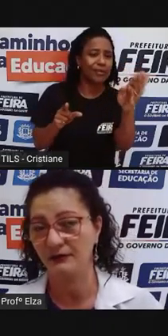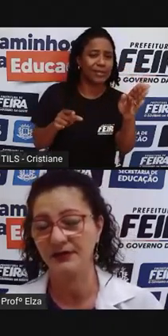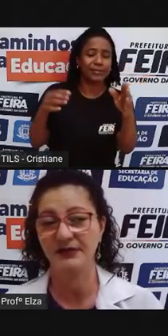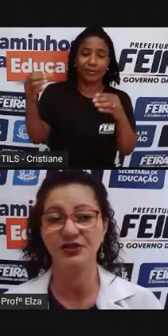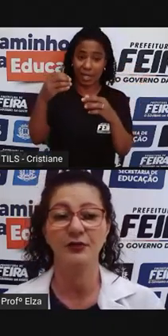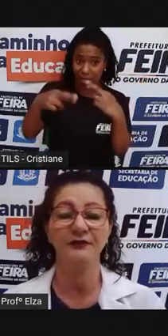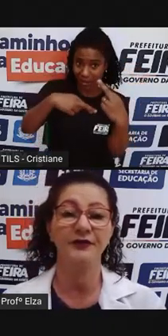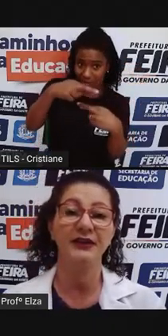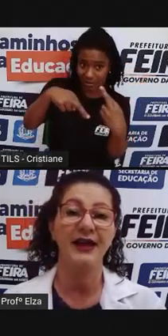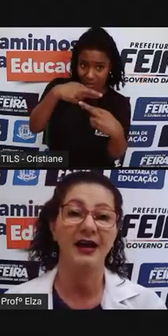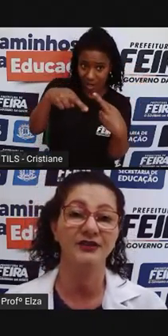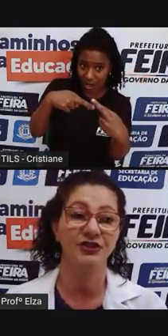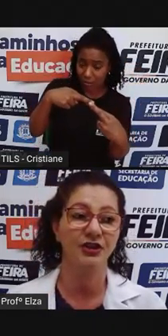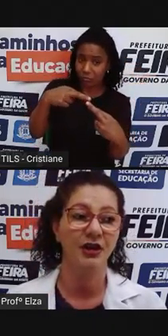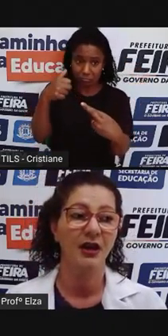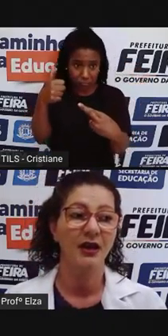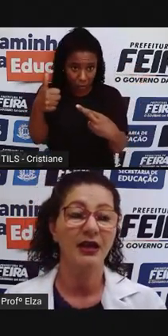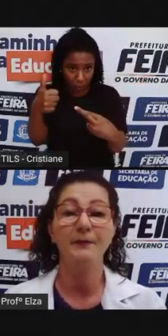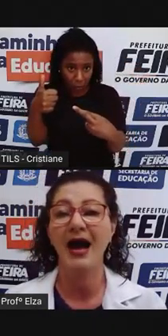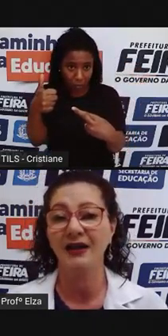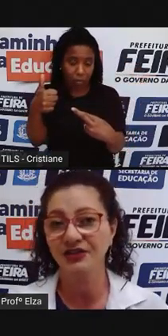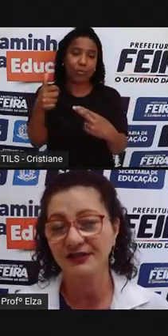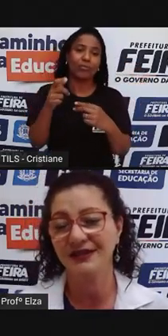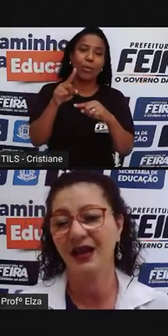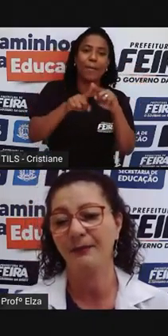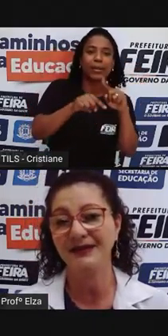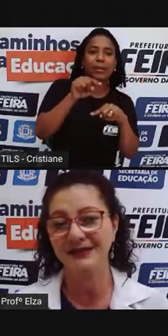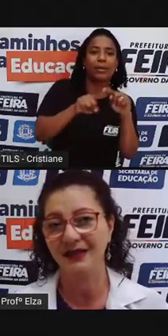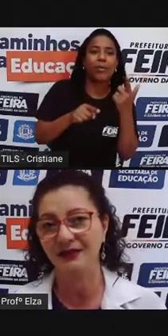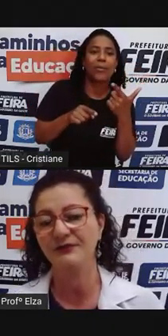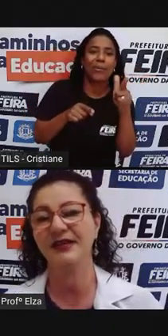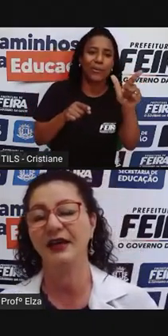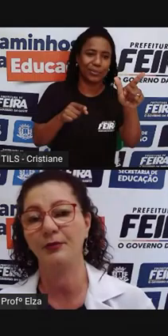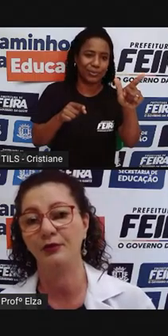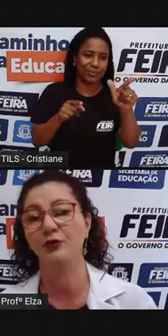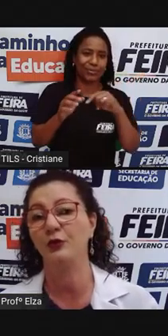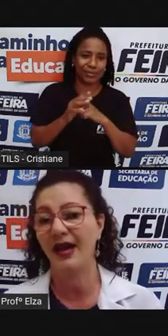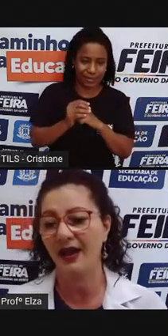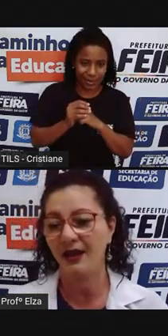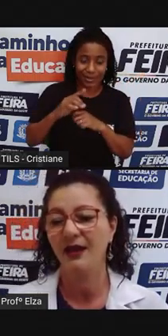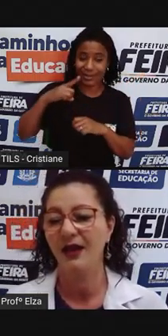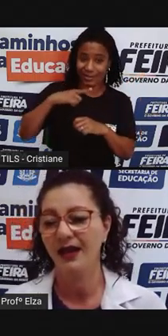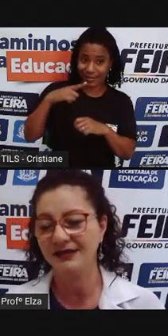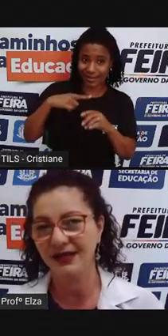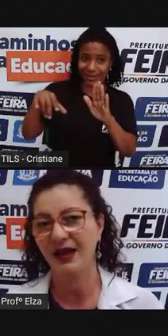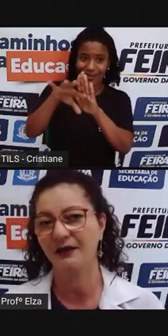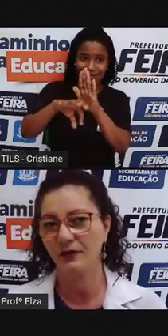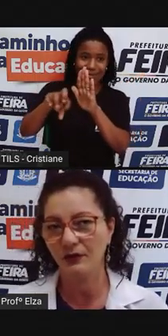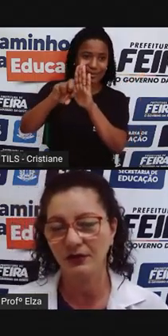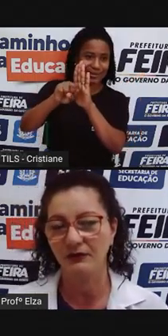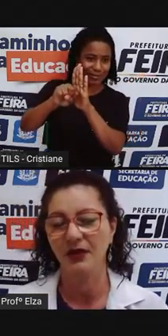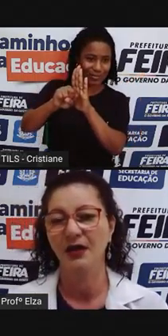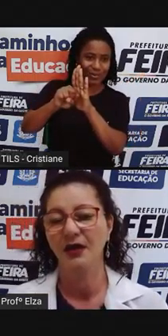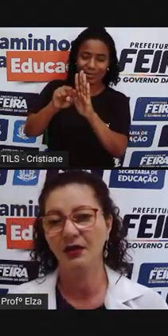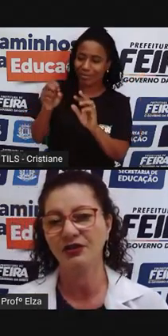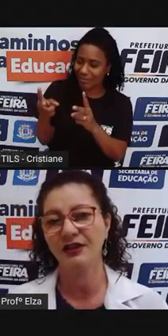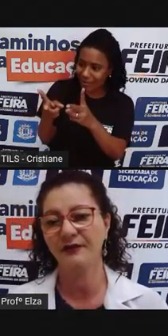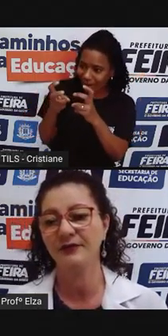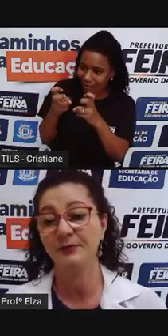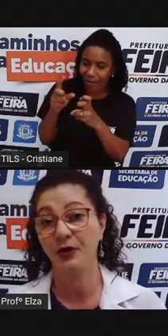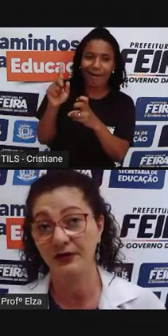ou não. Existe uma infinidade de imagens que representam se aquele produto é reciclado ou não. E